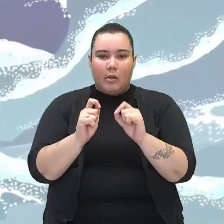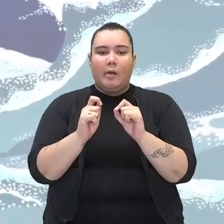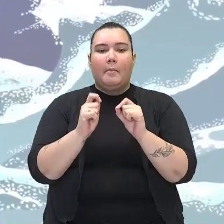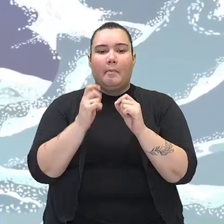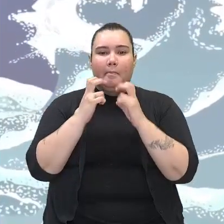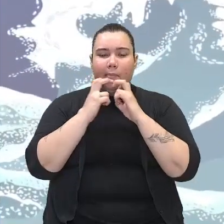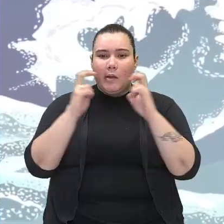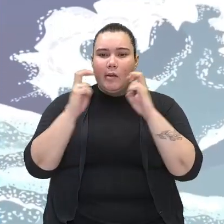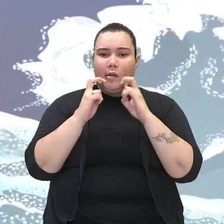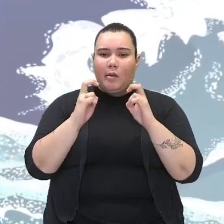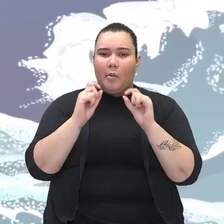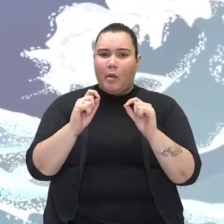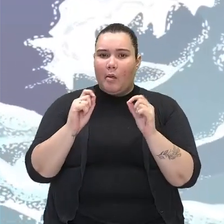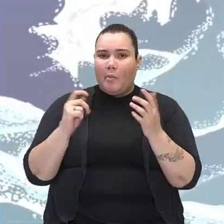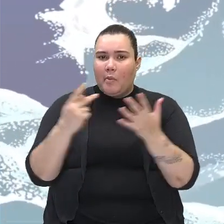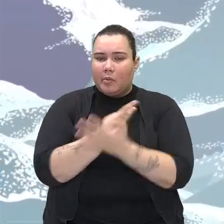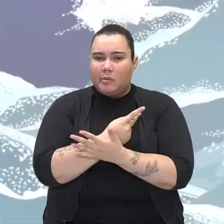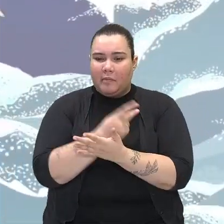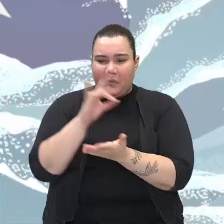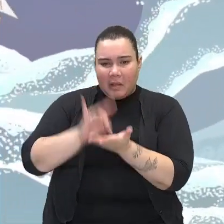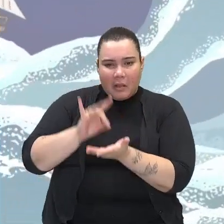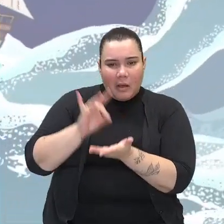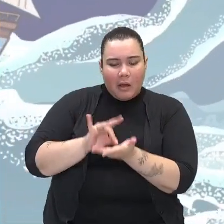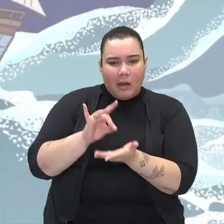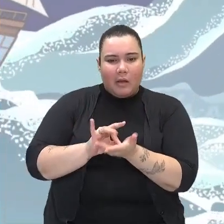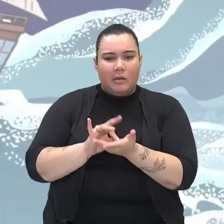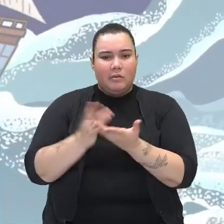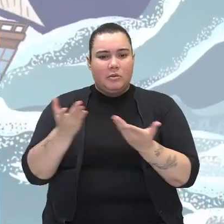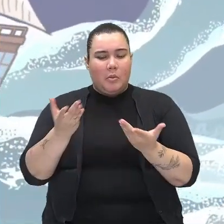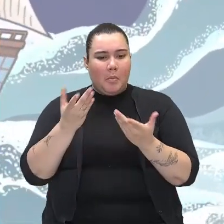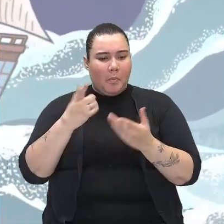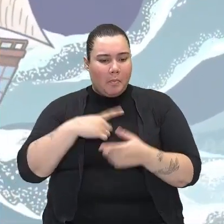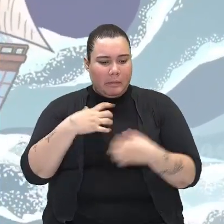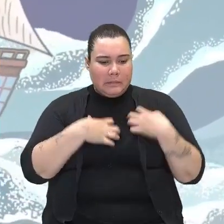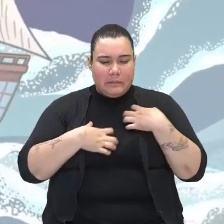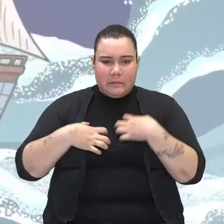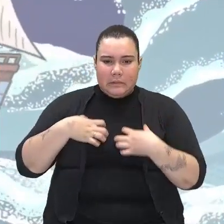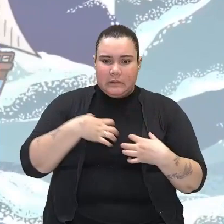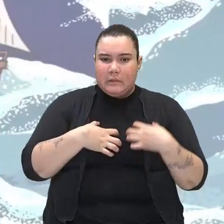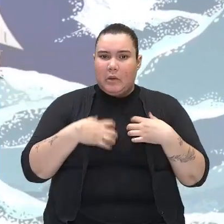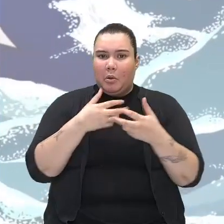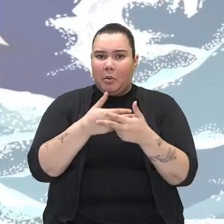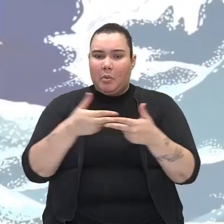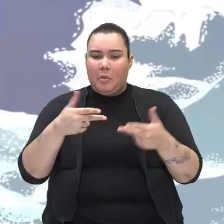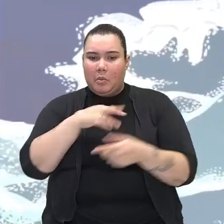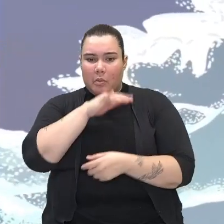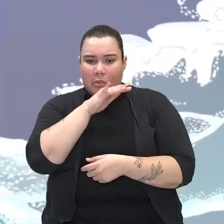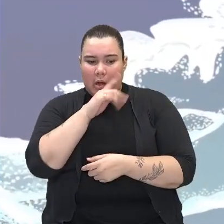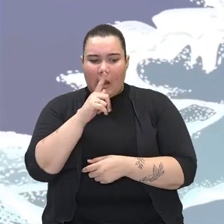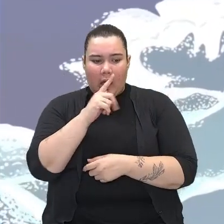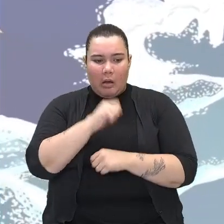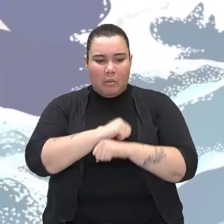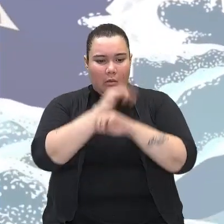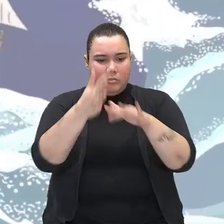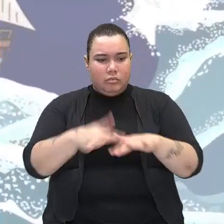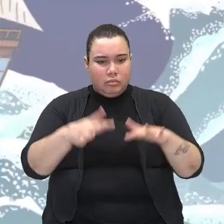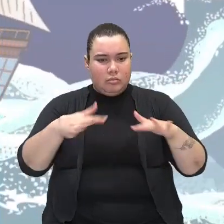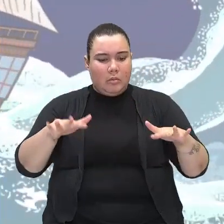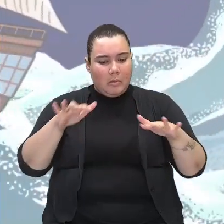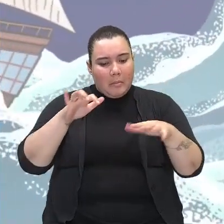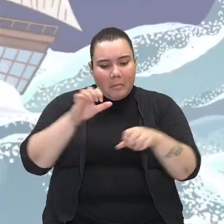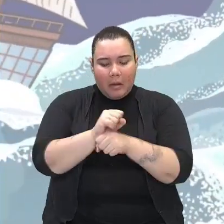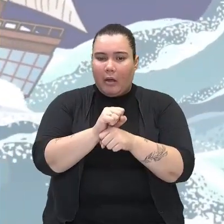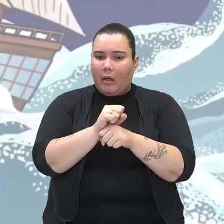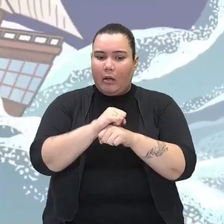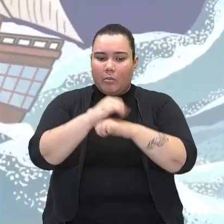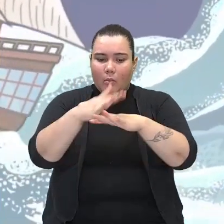Deus, se é loucura, se é verdade, tanto horror perante os céus. Ó mar, por que não apagas,